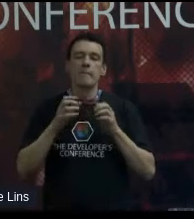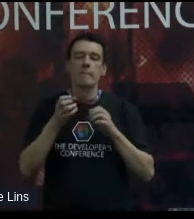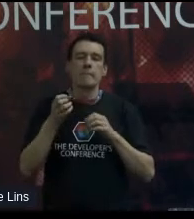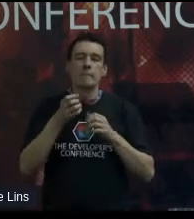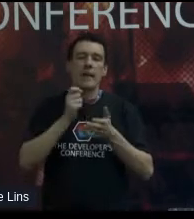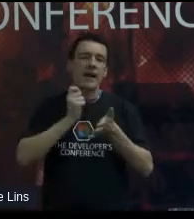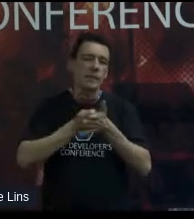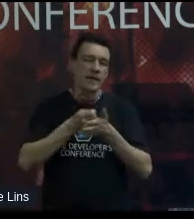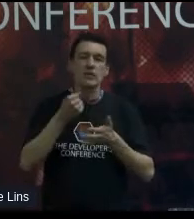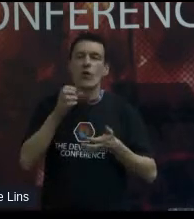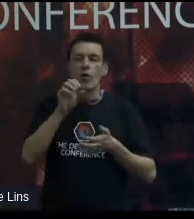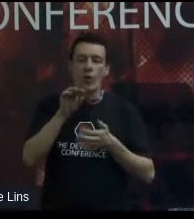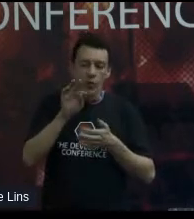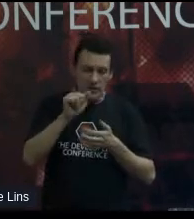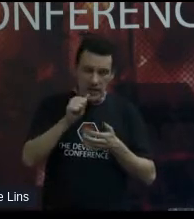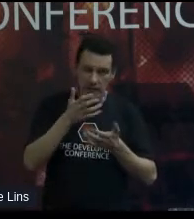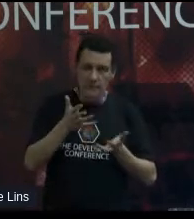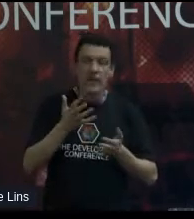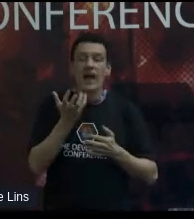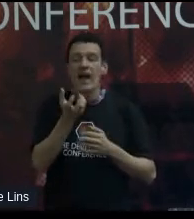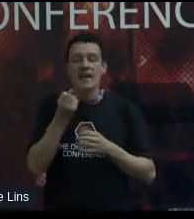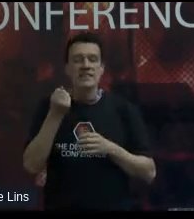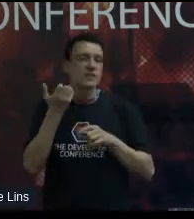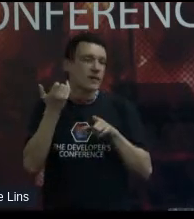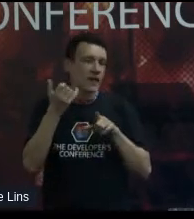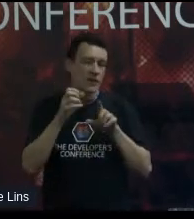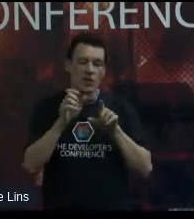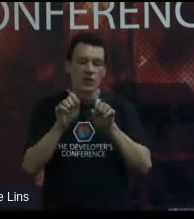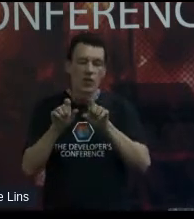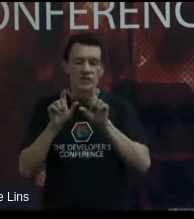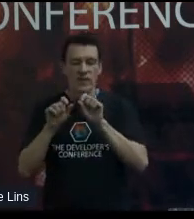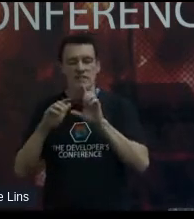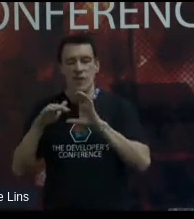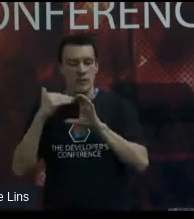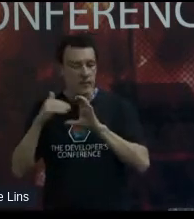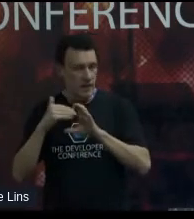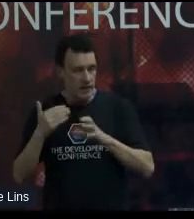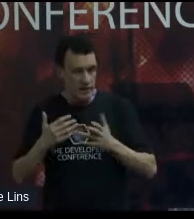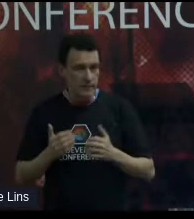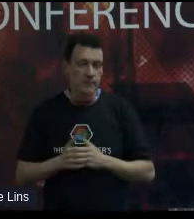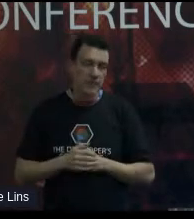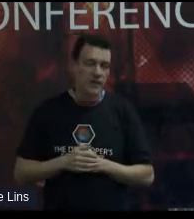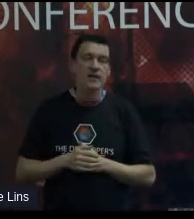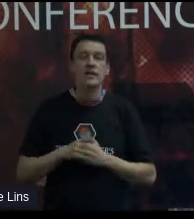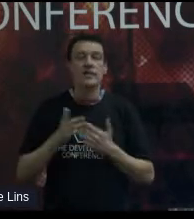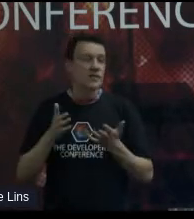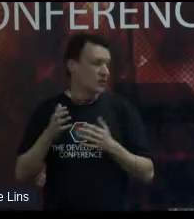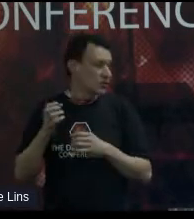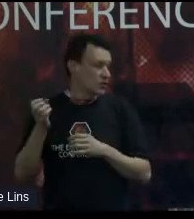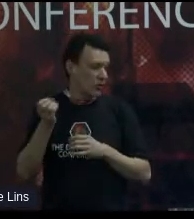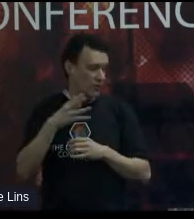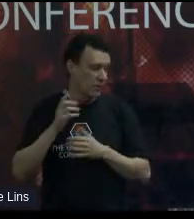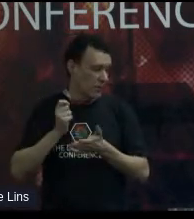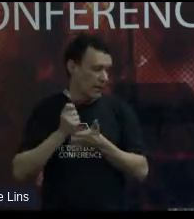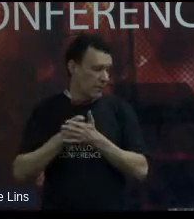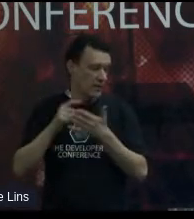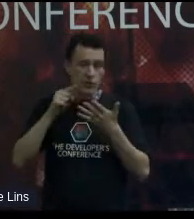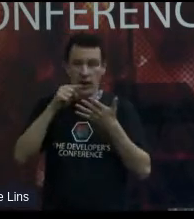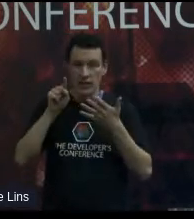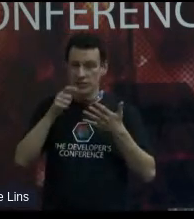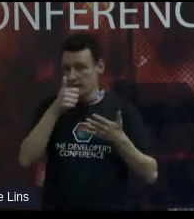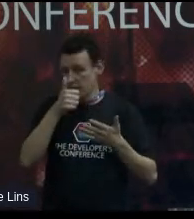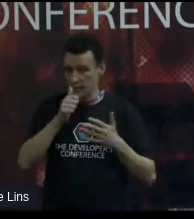interruptor. Receber notificações via e-mail. Marcado, novos pagamentos, ativado, interruptor. Não